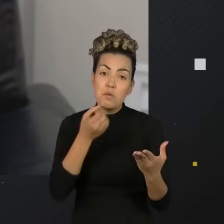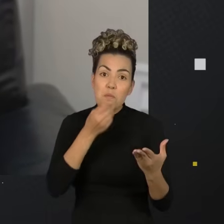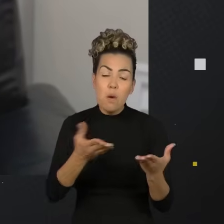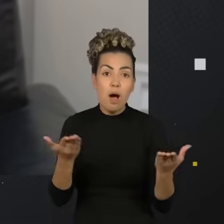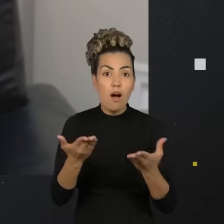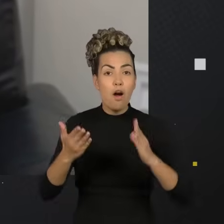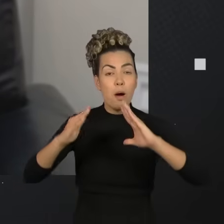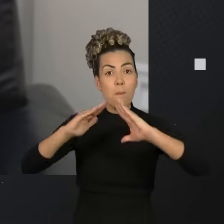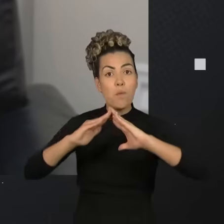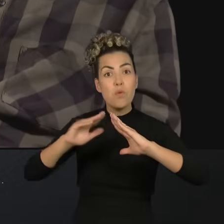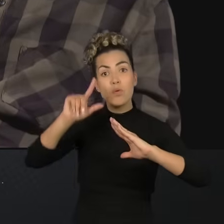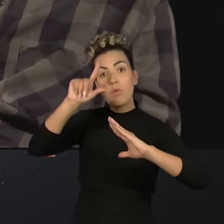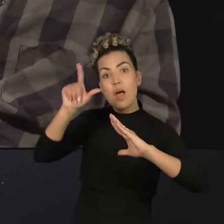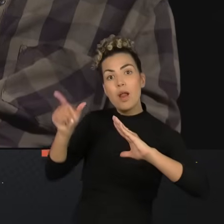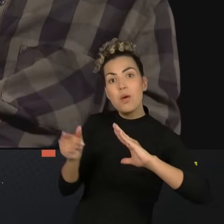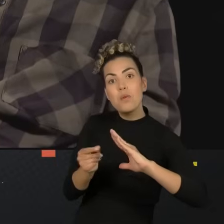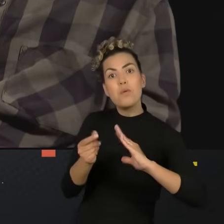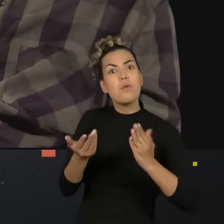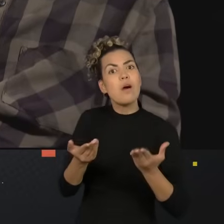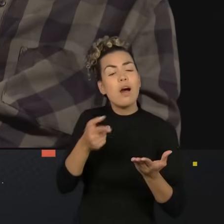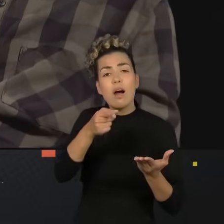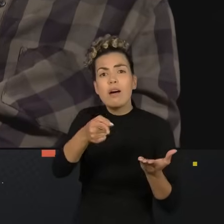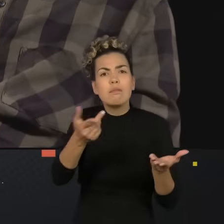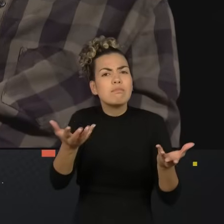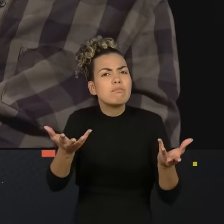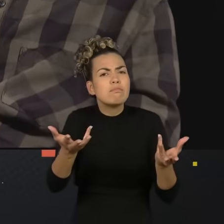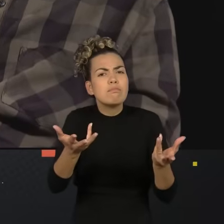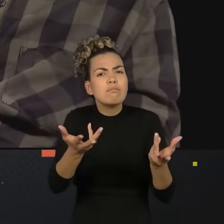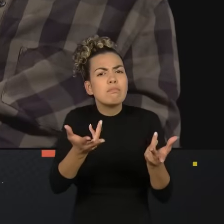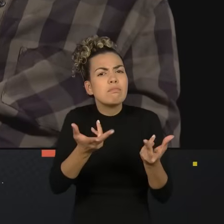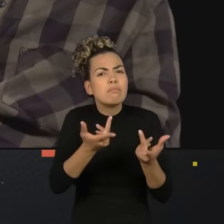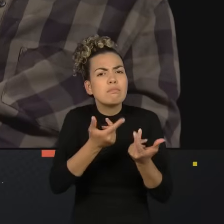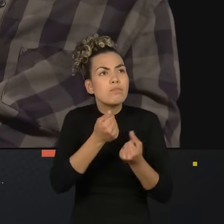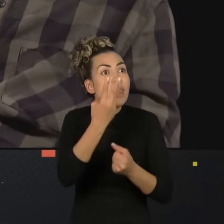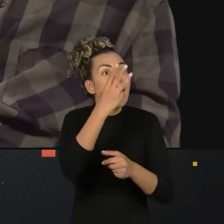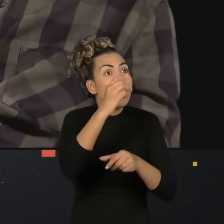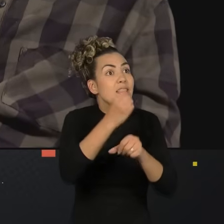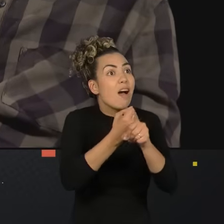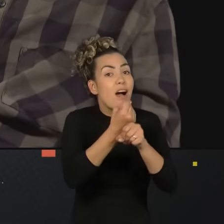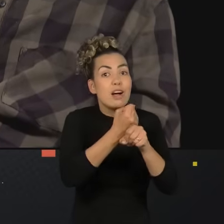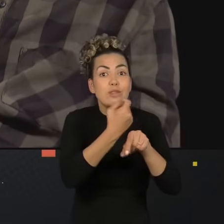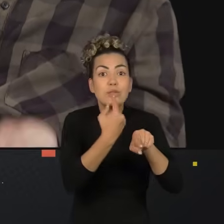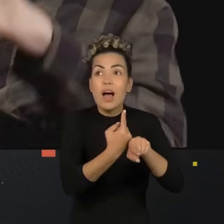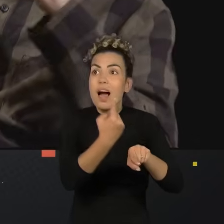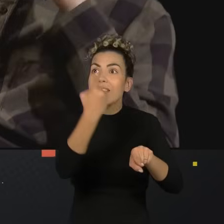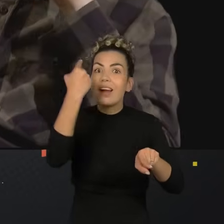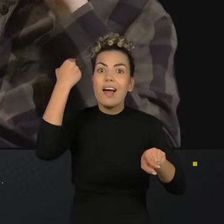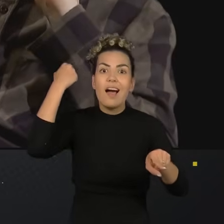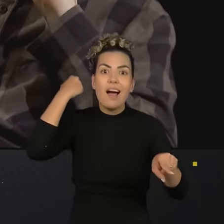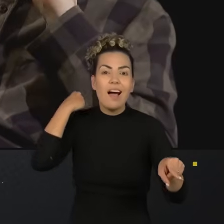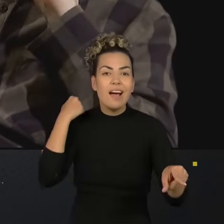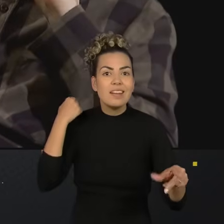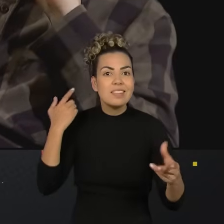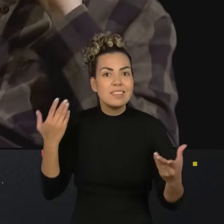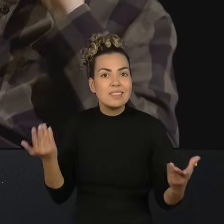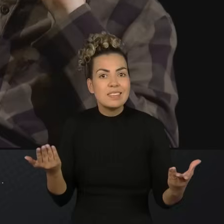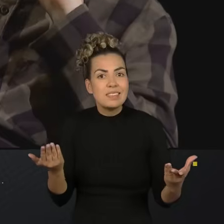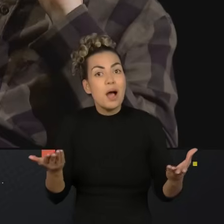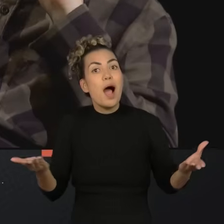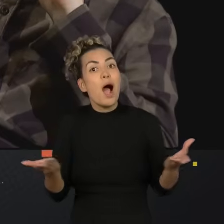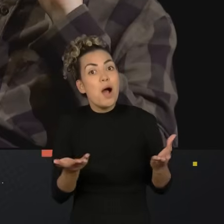esse programa tão maravilhoso que a gente fez 30 anos atrás e que agora está tendo a